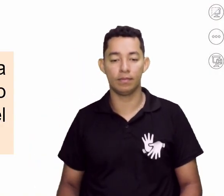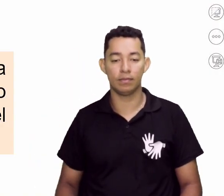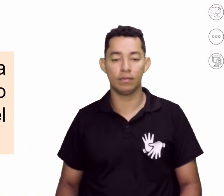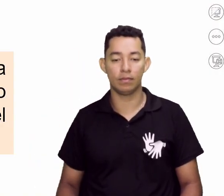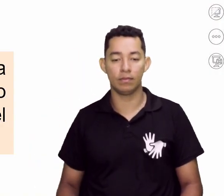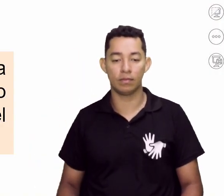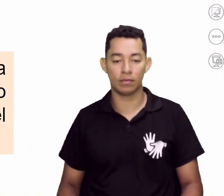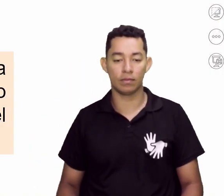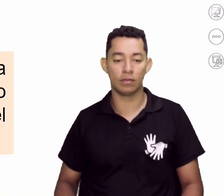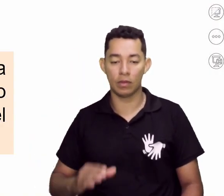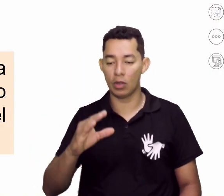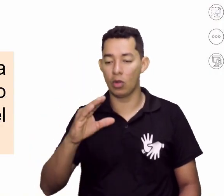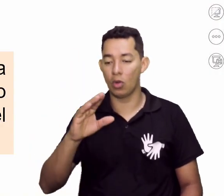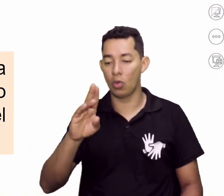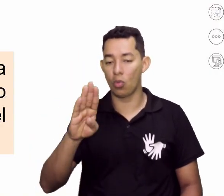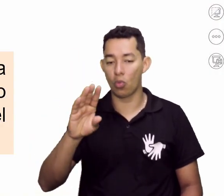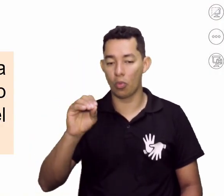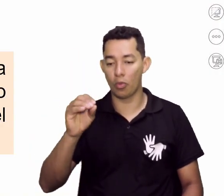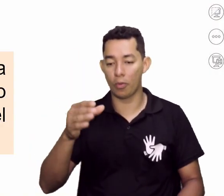O cubo aberto, né?